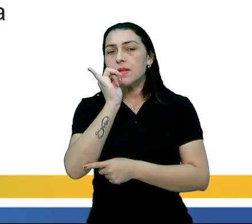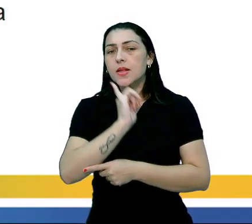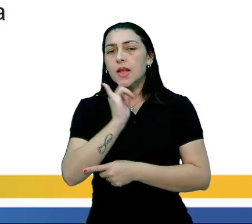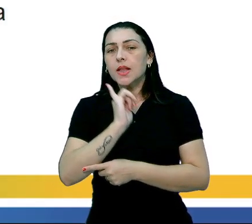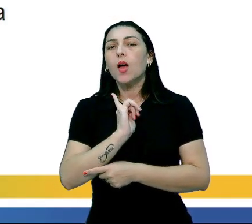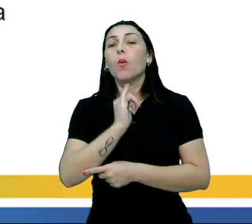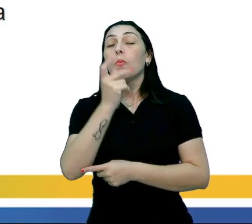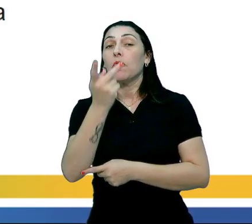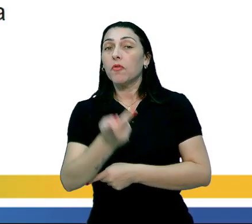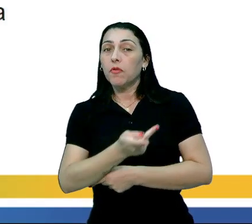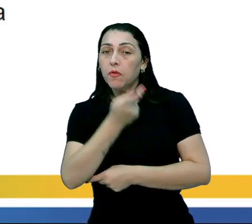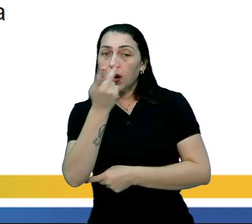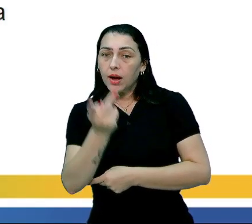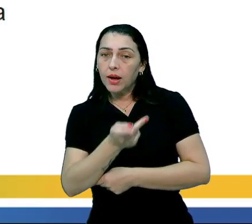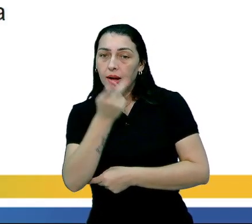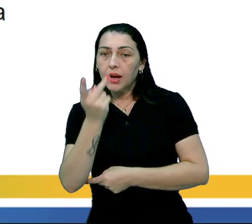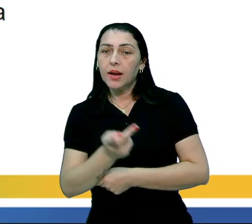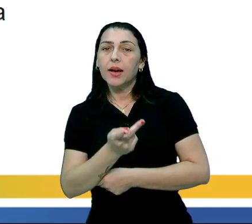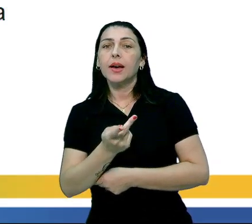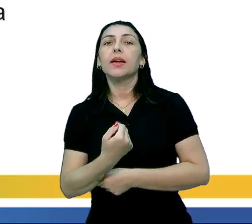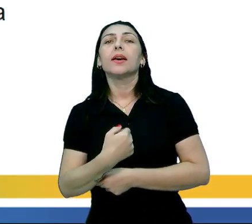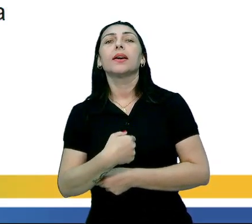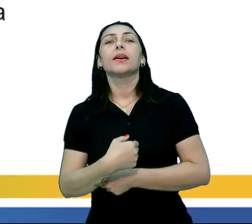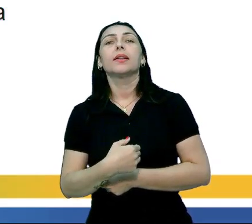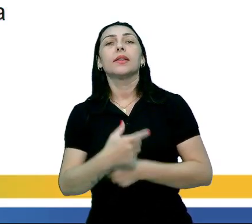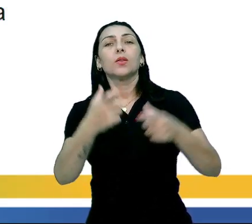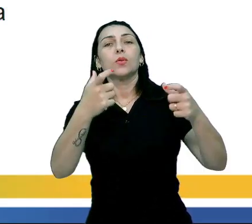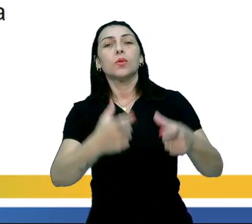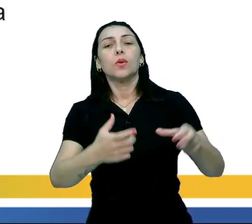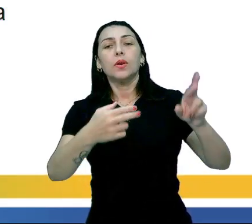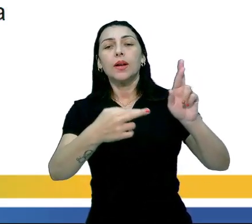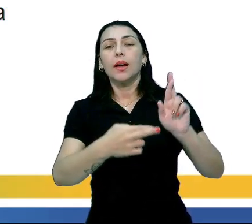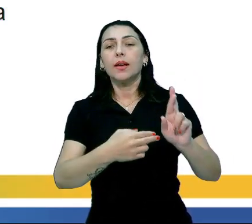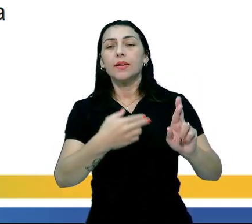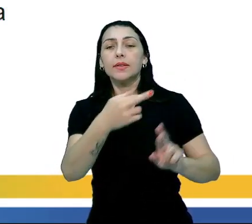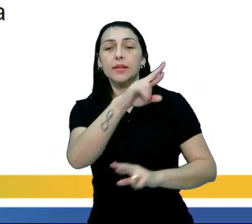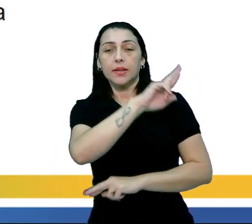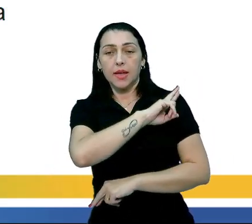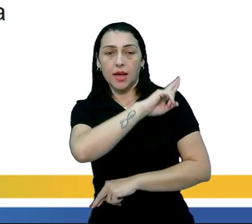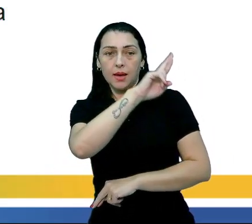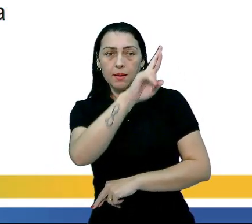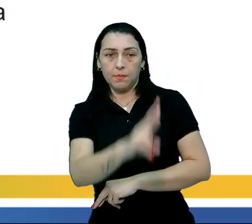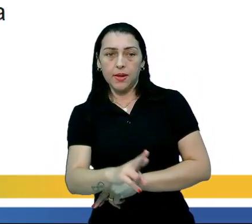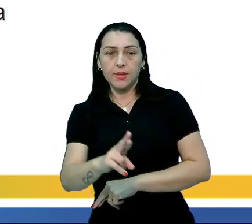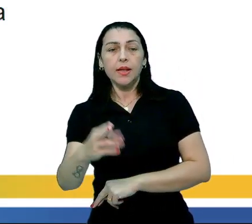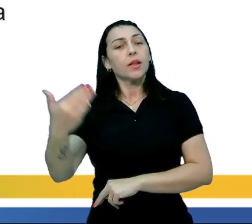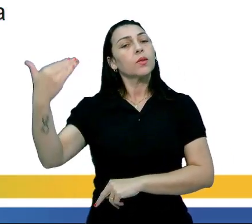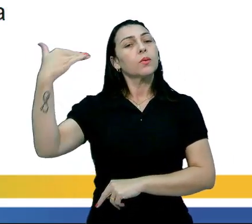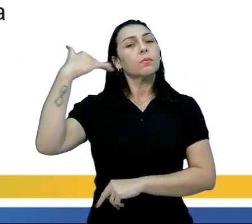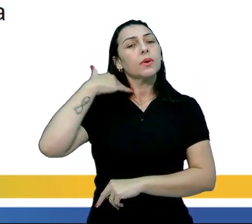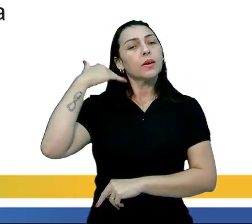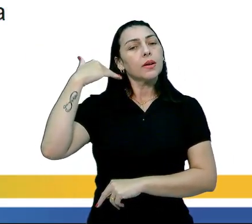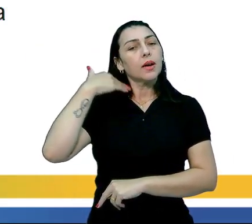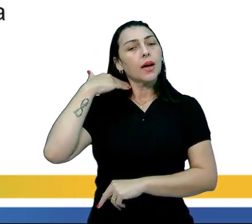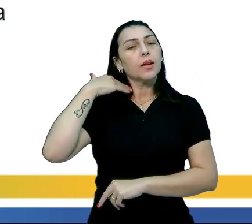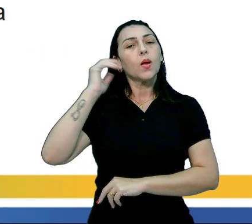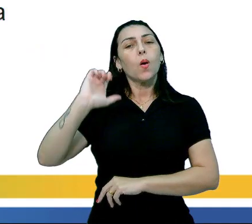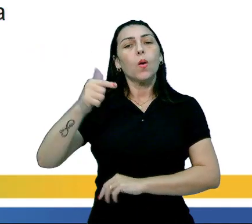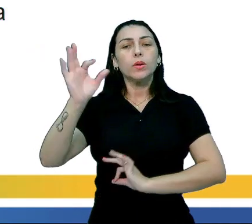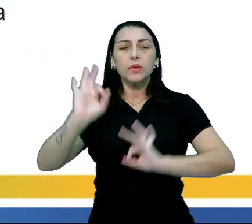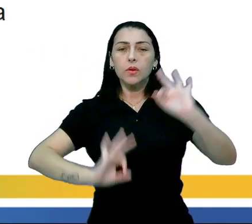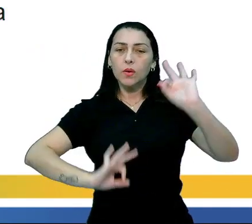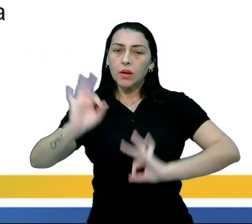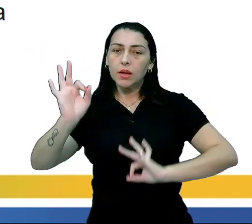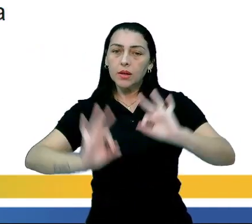importante, nós temos a argumentação por exemplificação, quando se citam as entidades representativas dos bancários